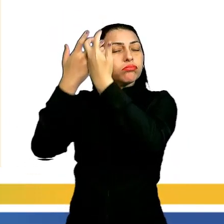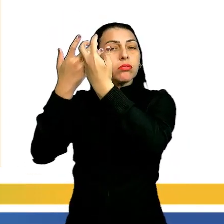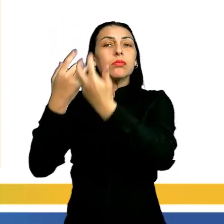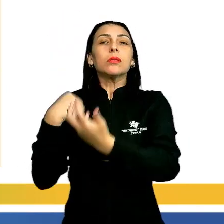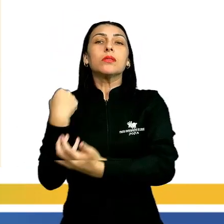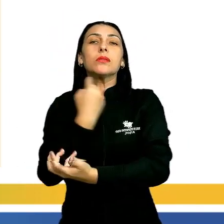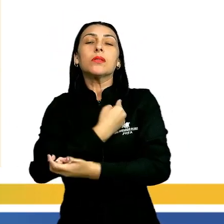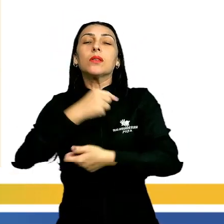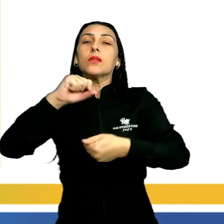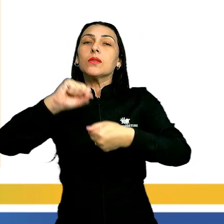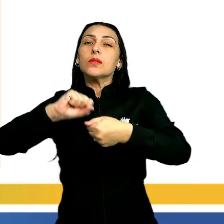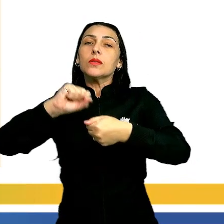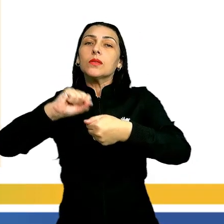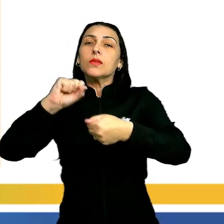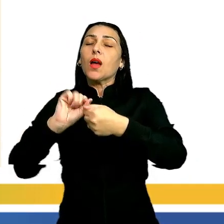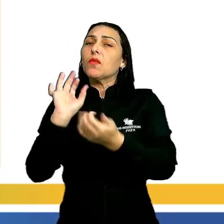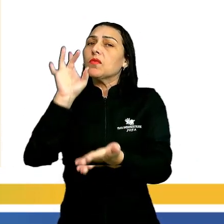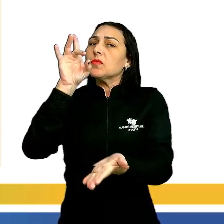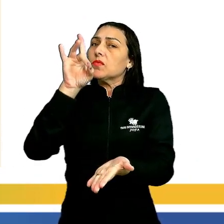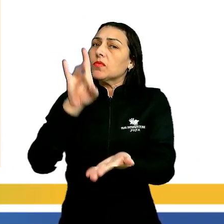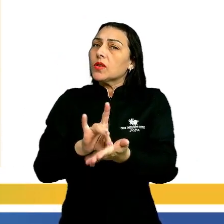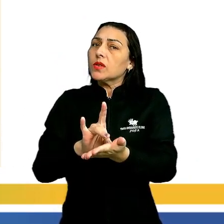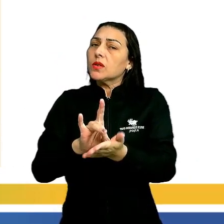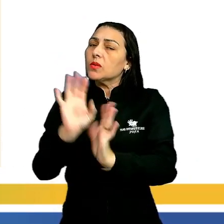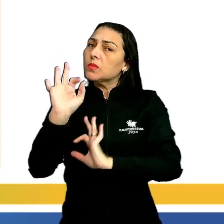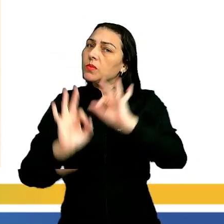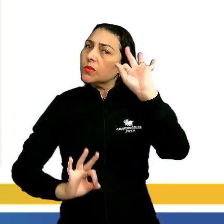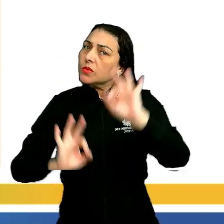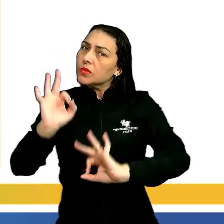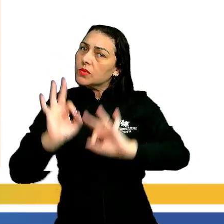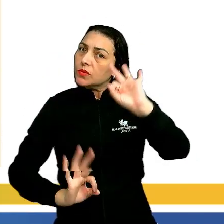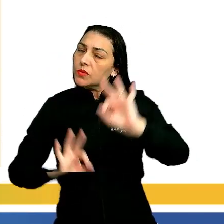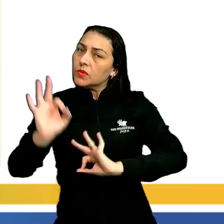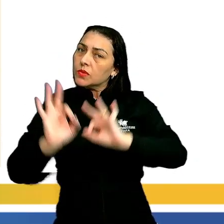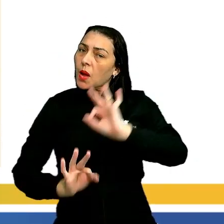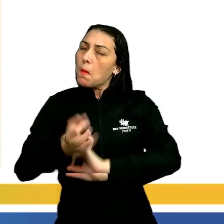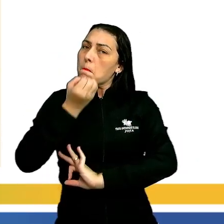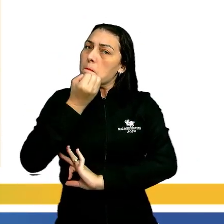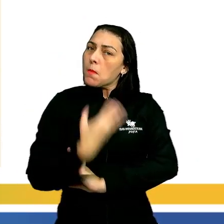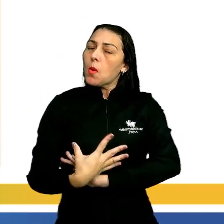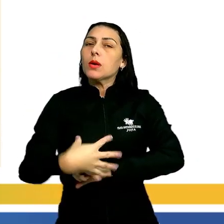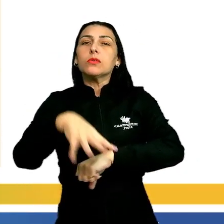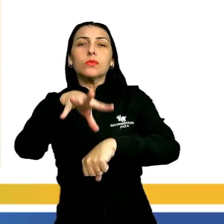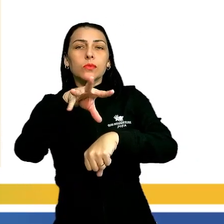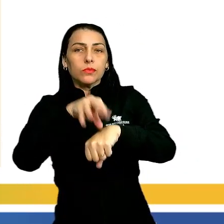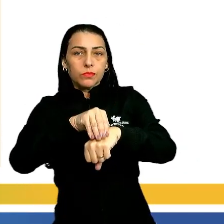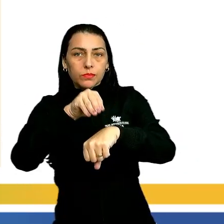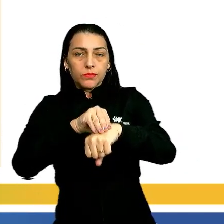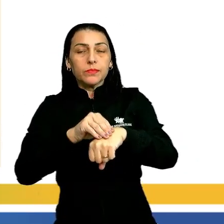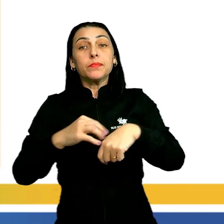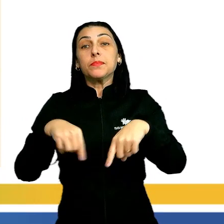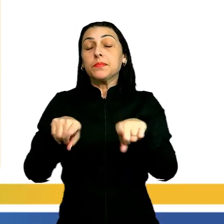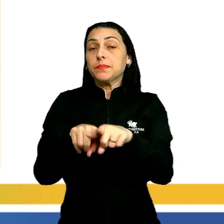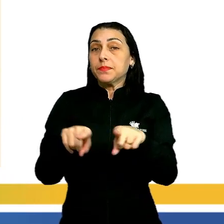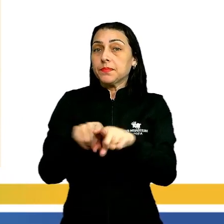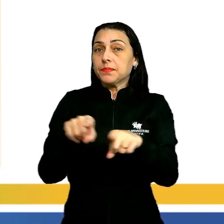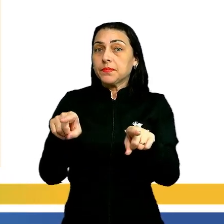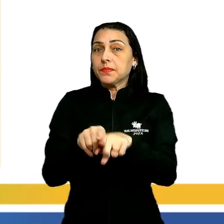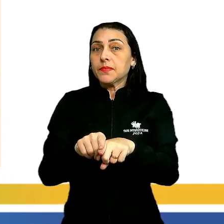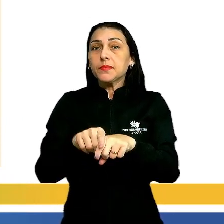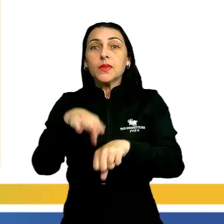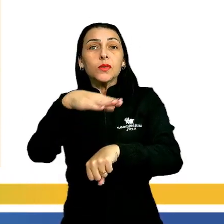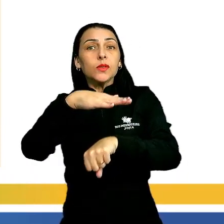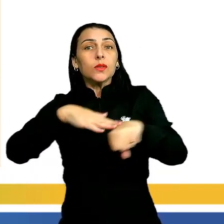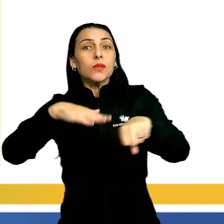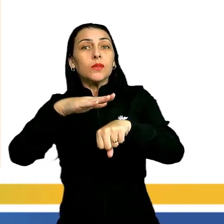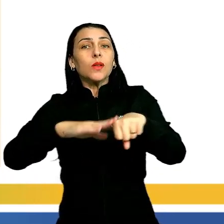gente faça uma verdadeira produção, uma produção eficaz do conhecimento. No entanto, ele não